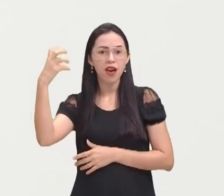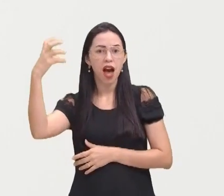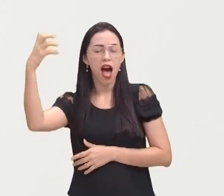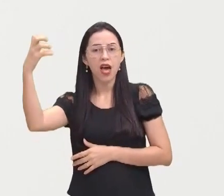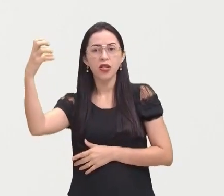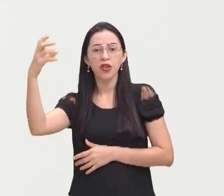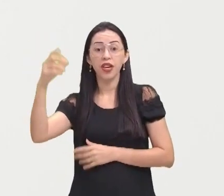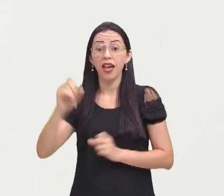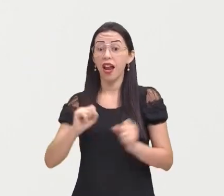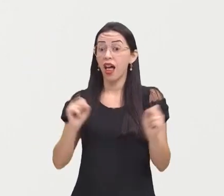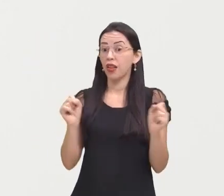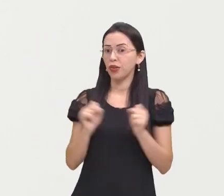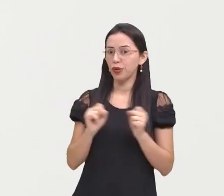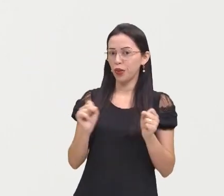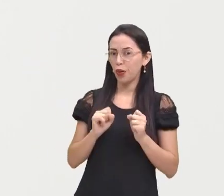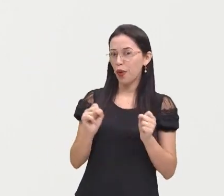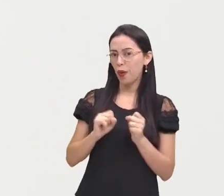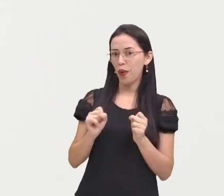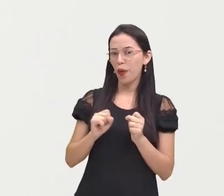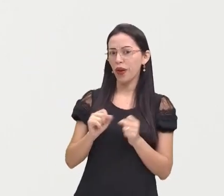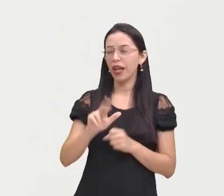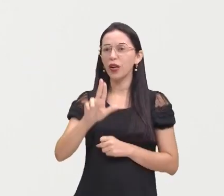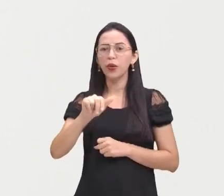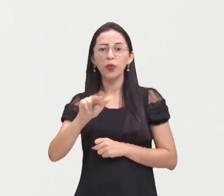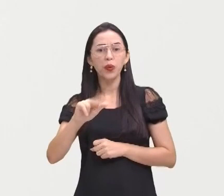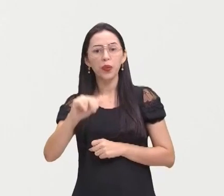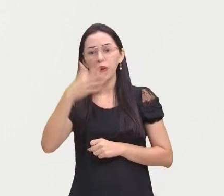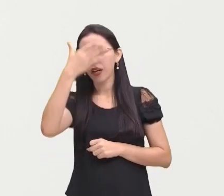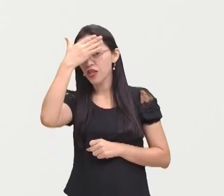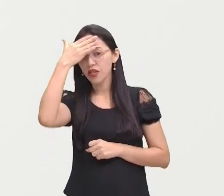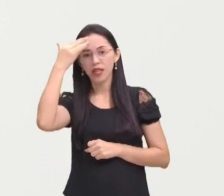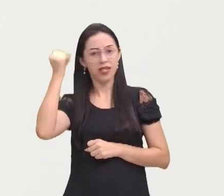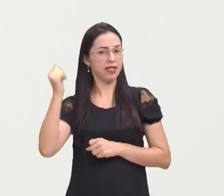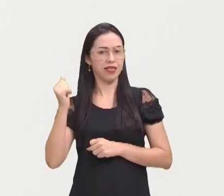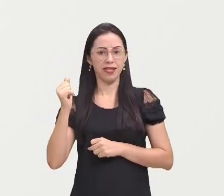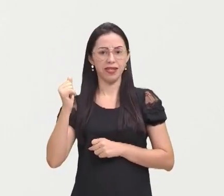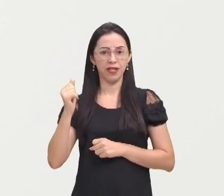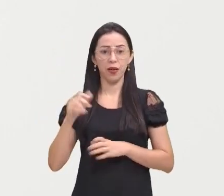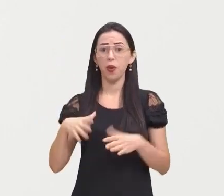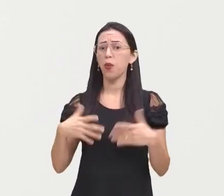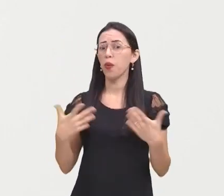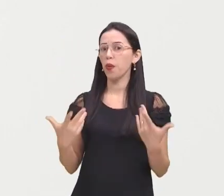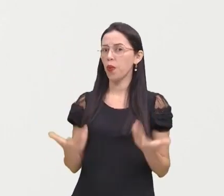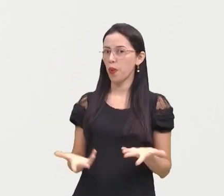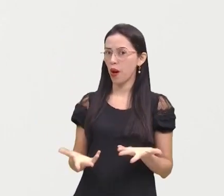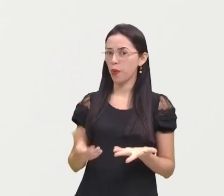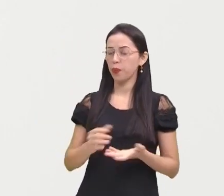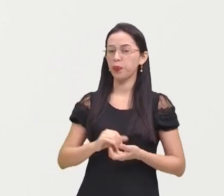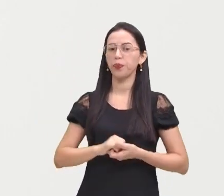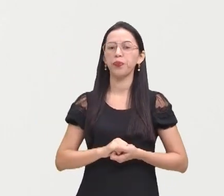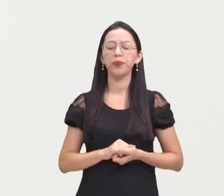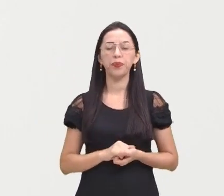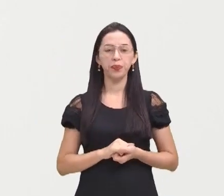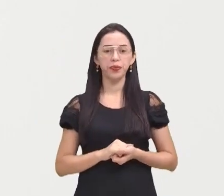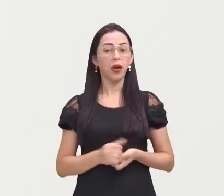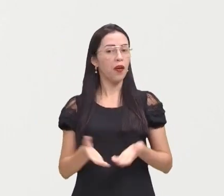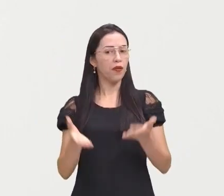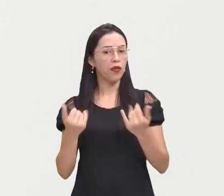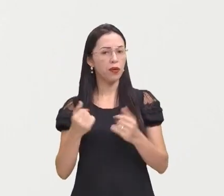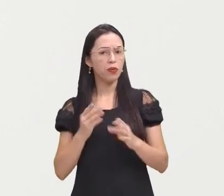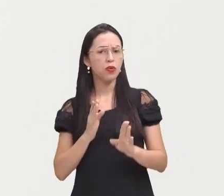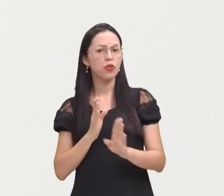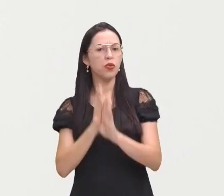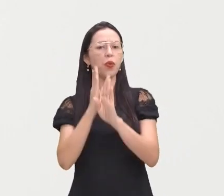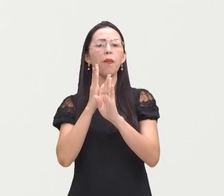inesquecível. O que foi que tornou esta viagem inesquecível? Vamos ler novamente para nós descobrirmos o que se